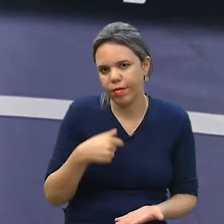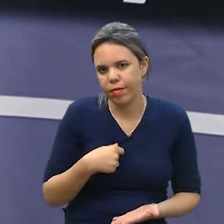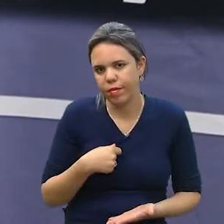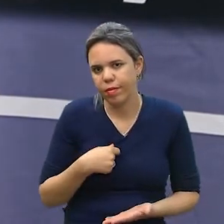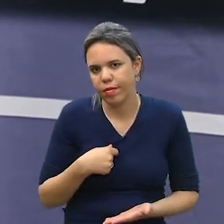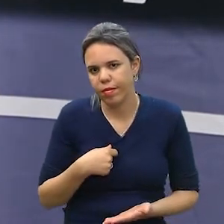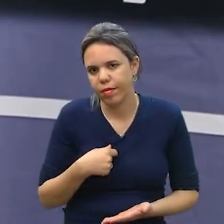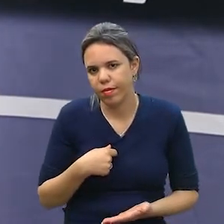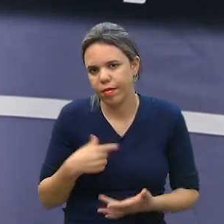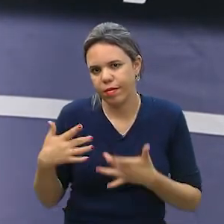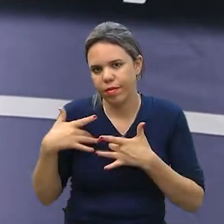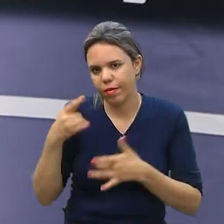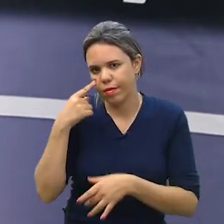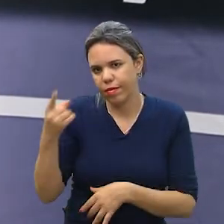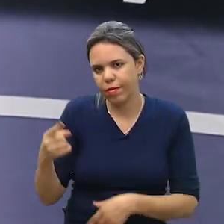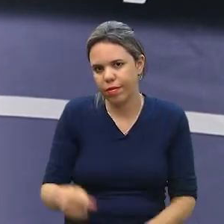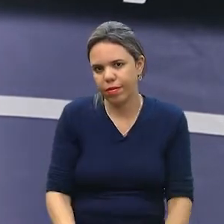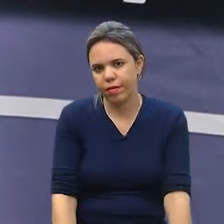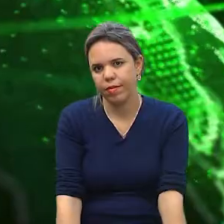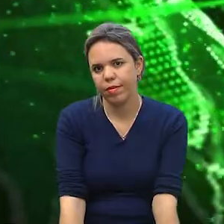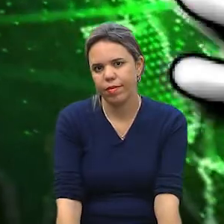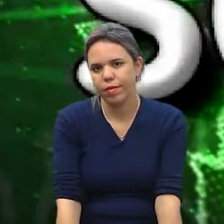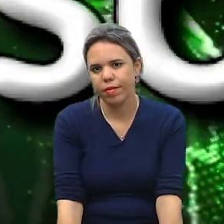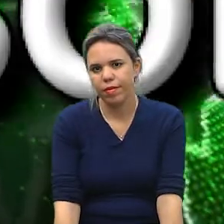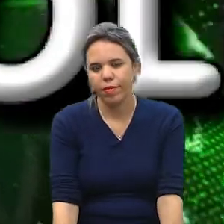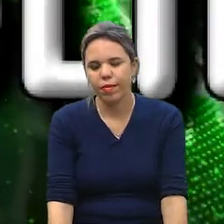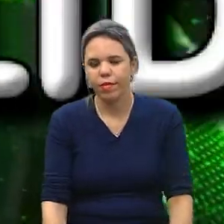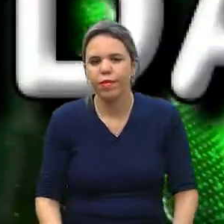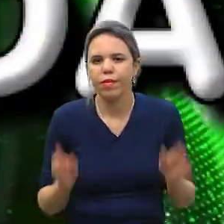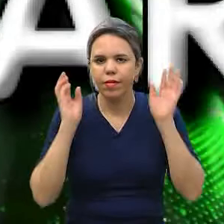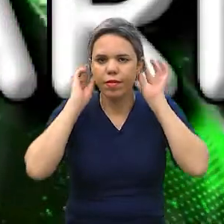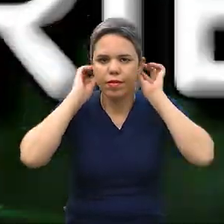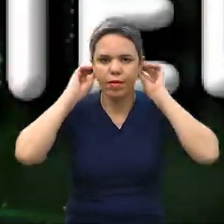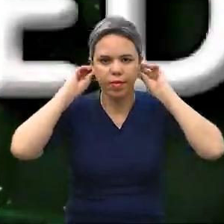nosso Giro Solidário. Roda o VT.